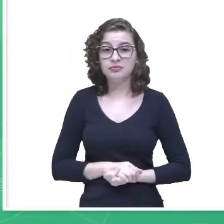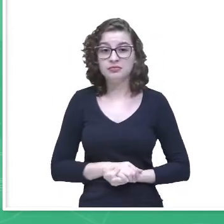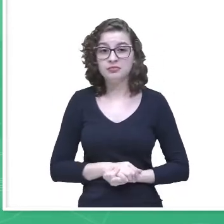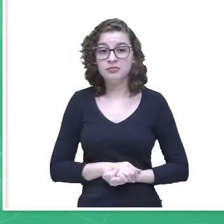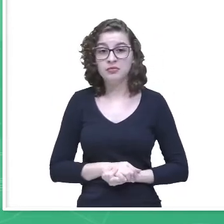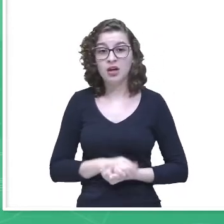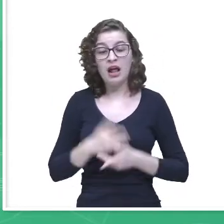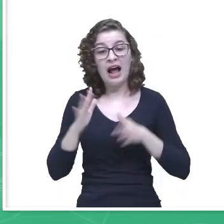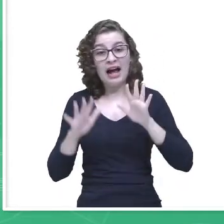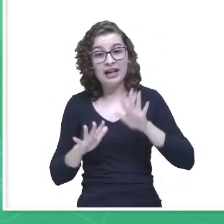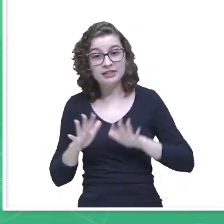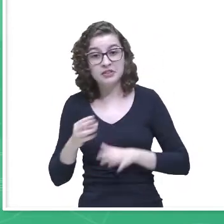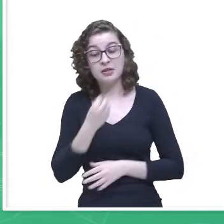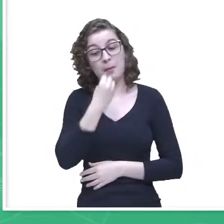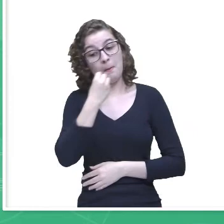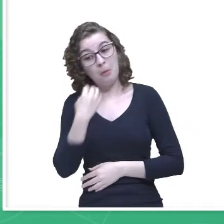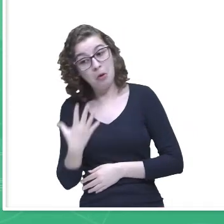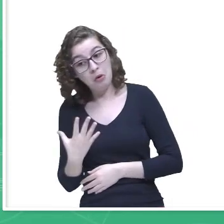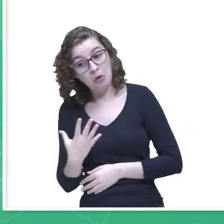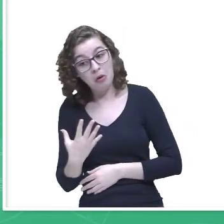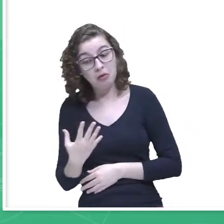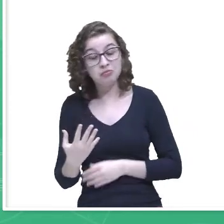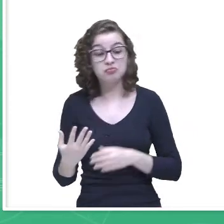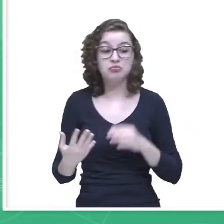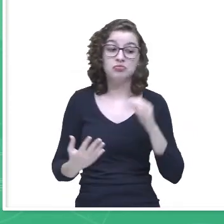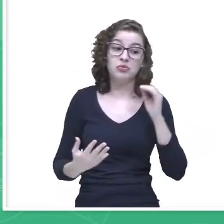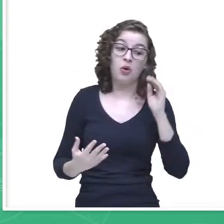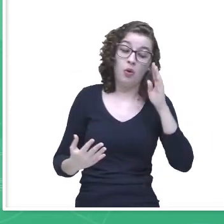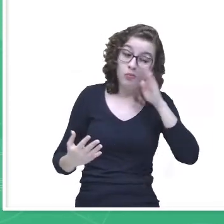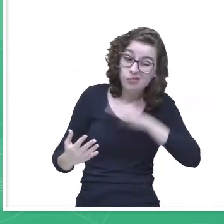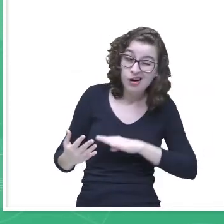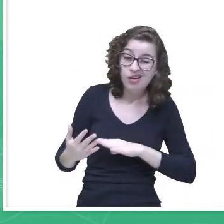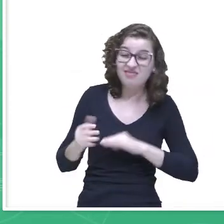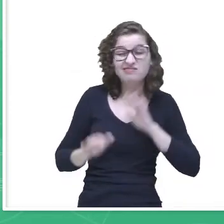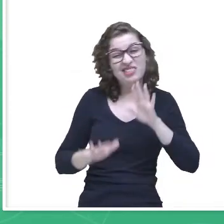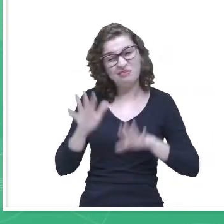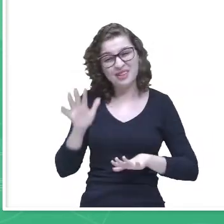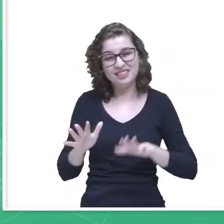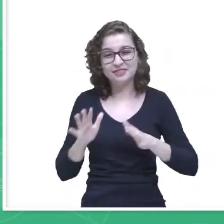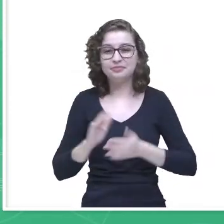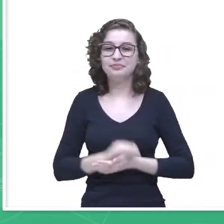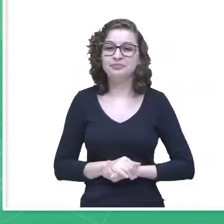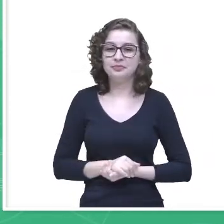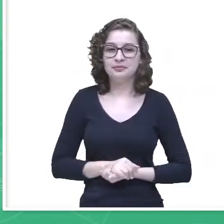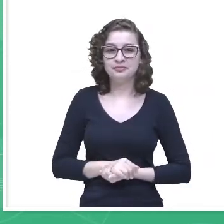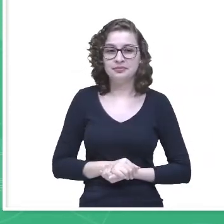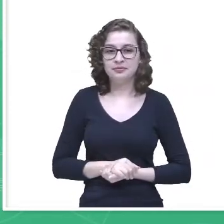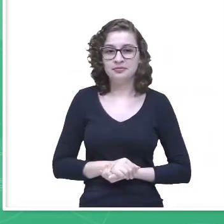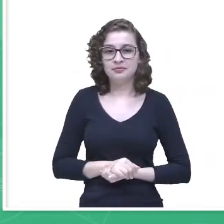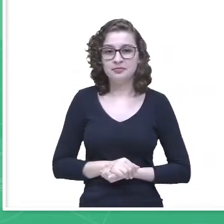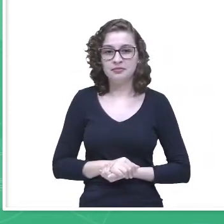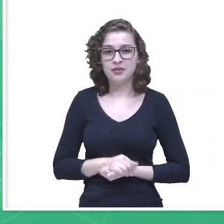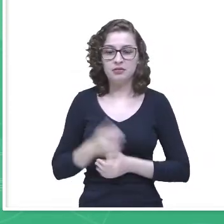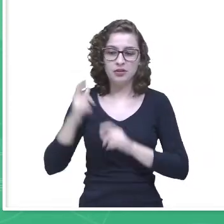causar prejuízos ou não. O interessante é que não causa benefício, mas tudo bem. Podem ser transmitidas ao descendente, pode